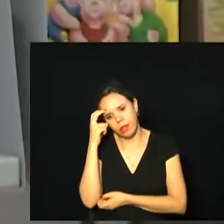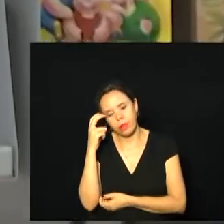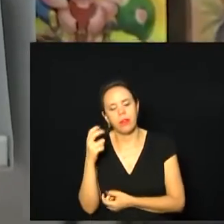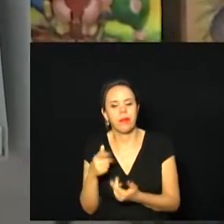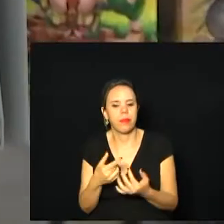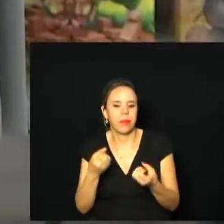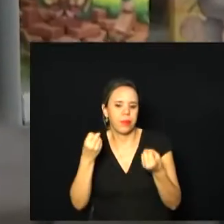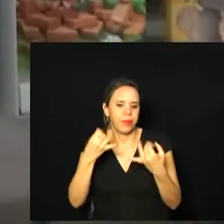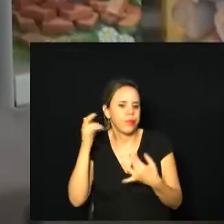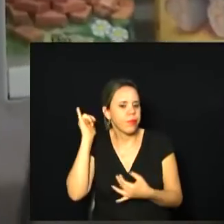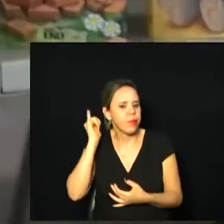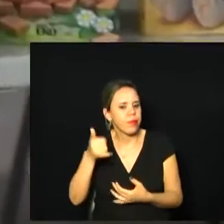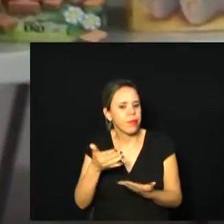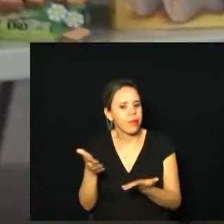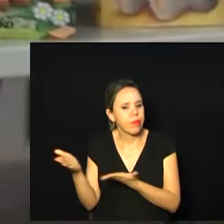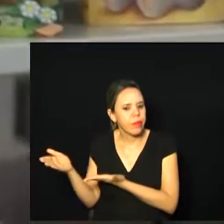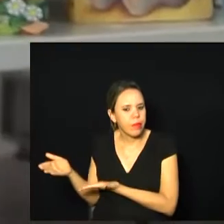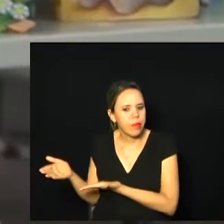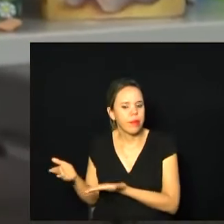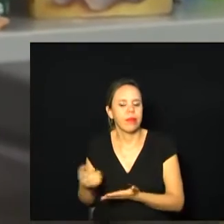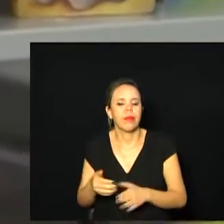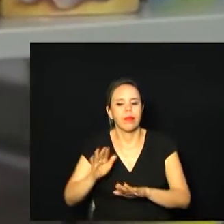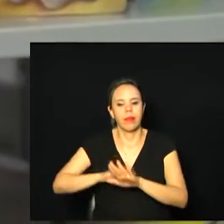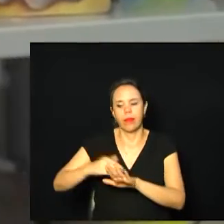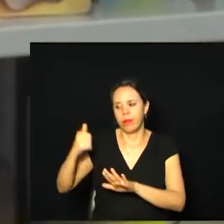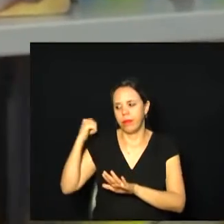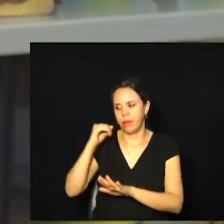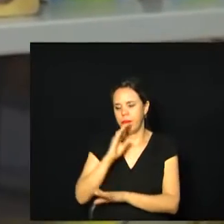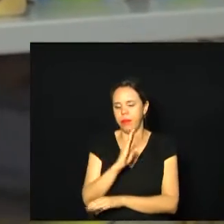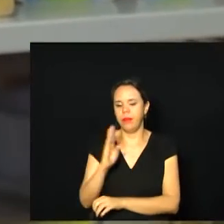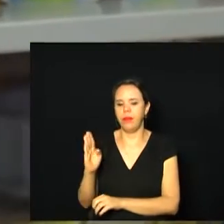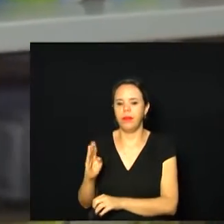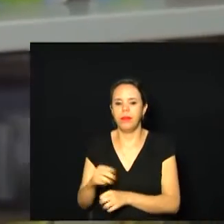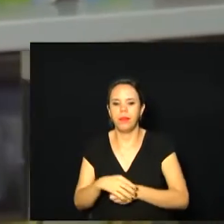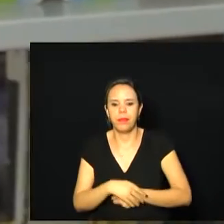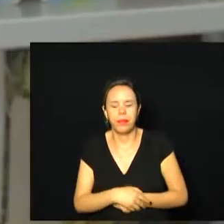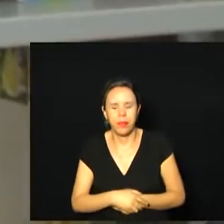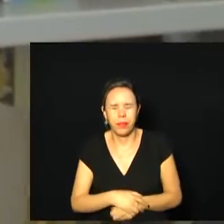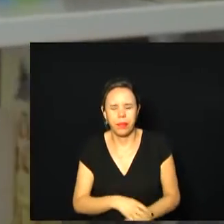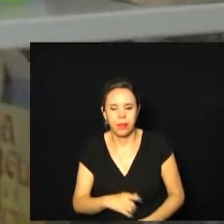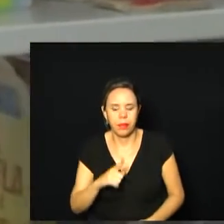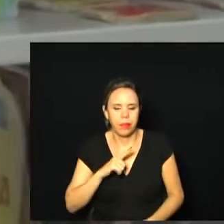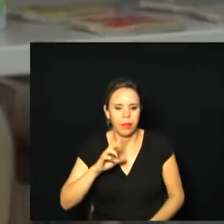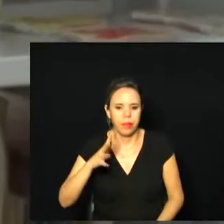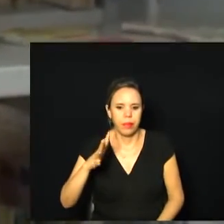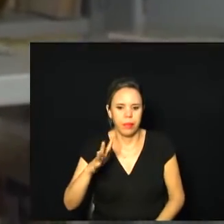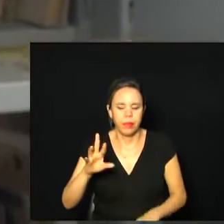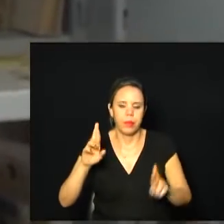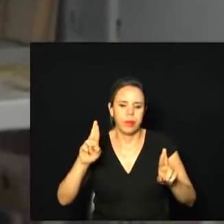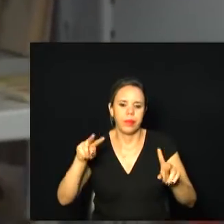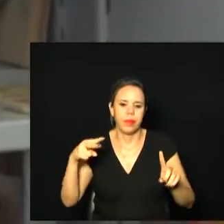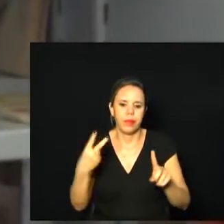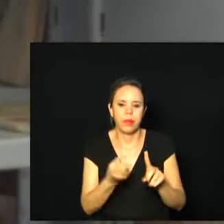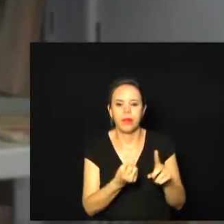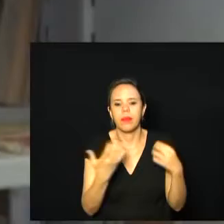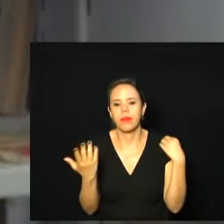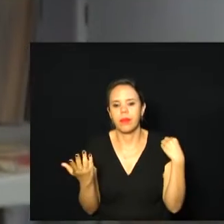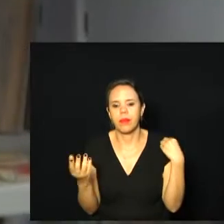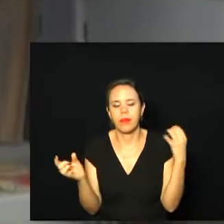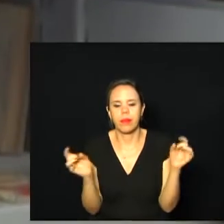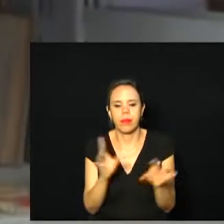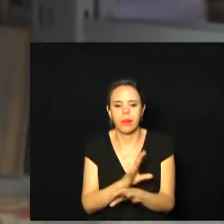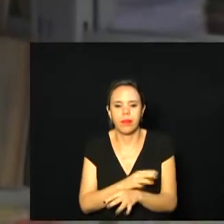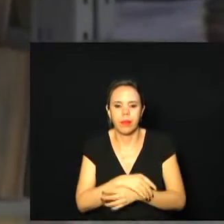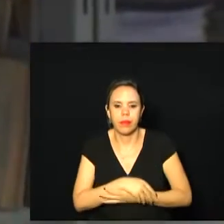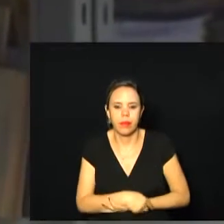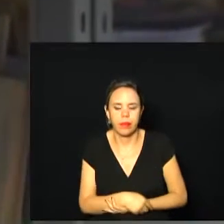história. Que vai ser do lado aqui, né, aqui da biblioteca. Atrás da nossa biblioteca, né? Tá, e tem mais ou menos uma expectativa de quando vai ficar